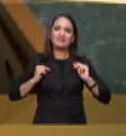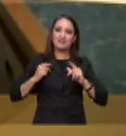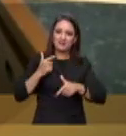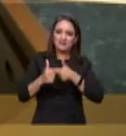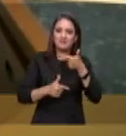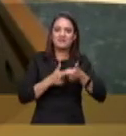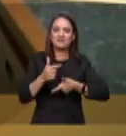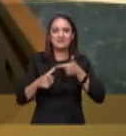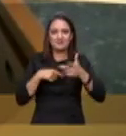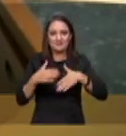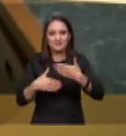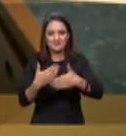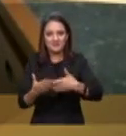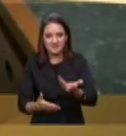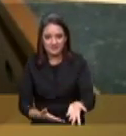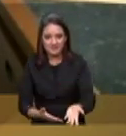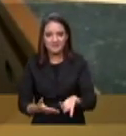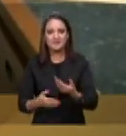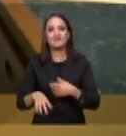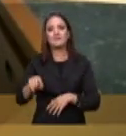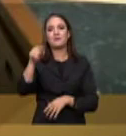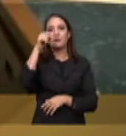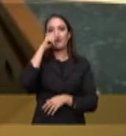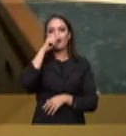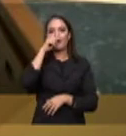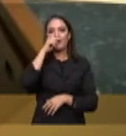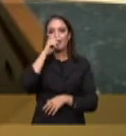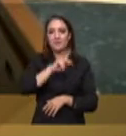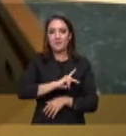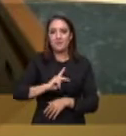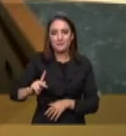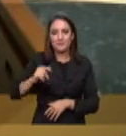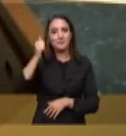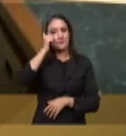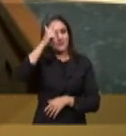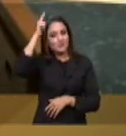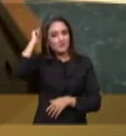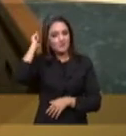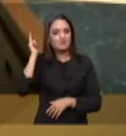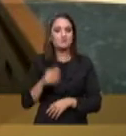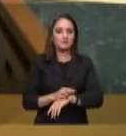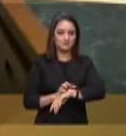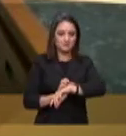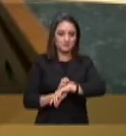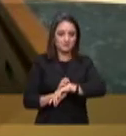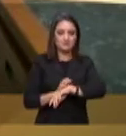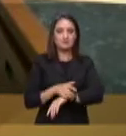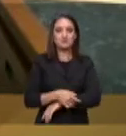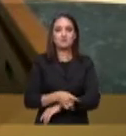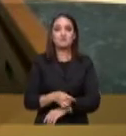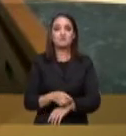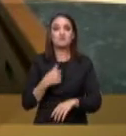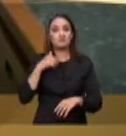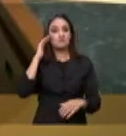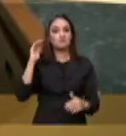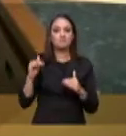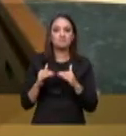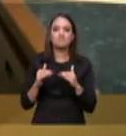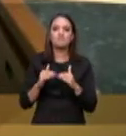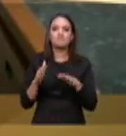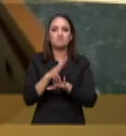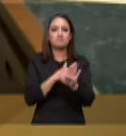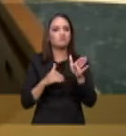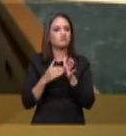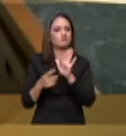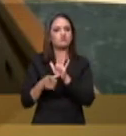ele desenvolvido, ministro Fachin, futuro presidente, ministro Alexandre. Eu faço coro com todos os colegas,